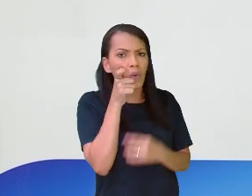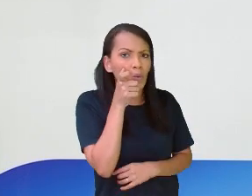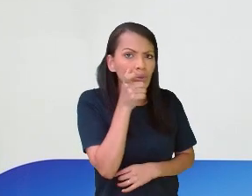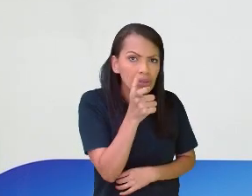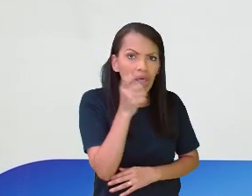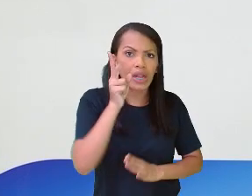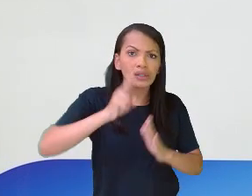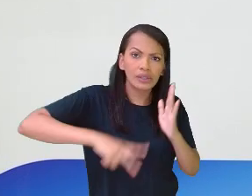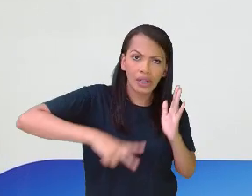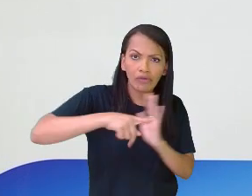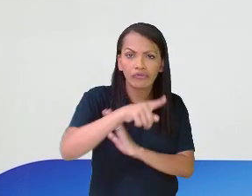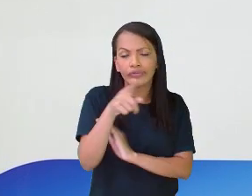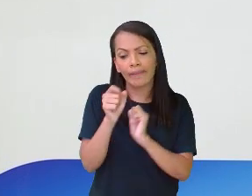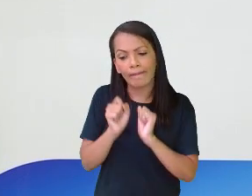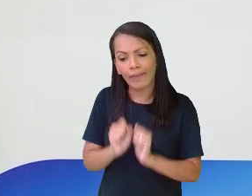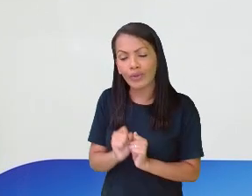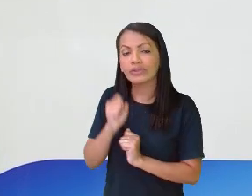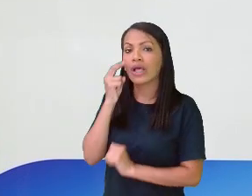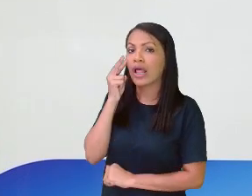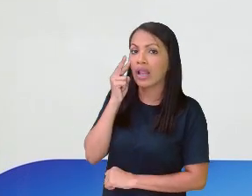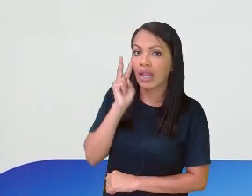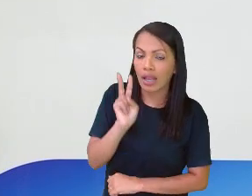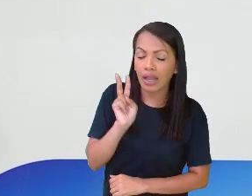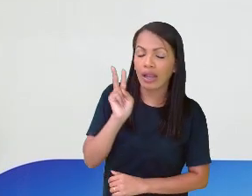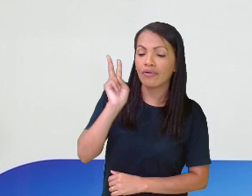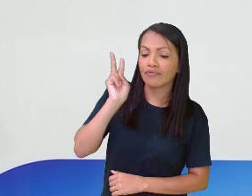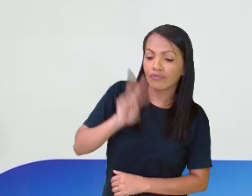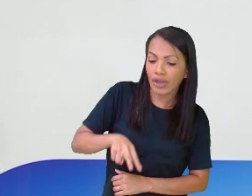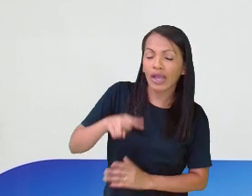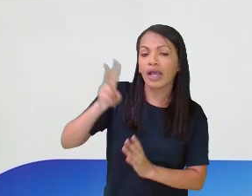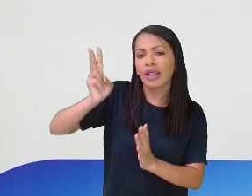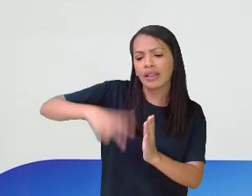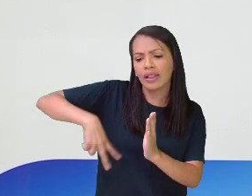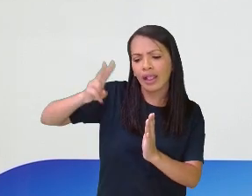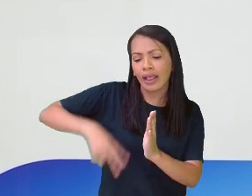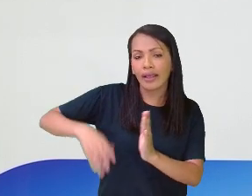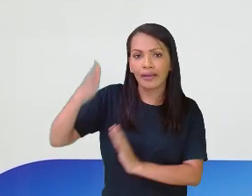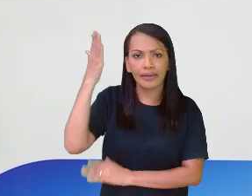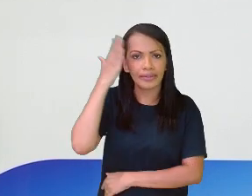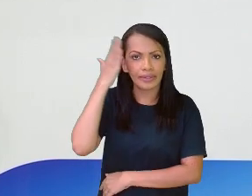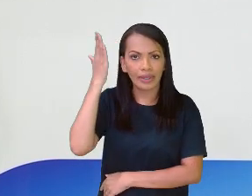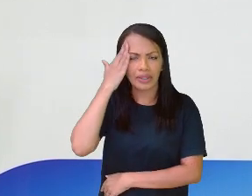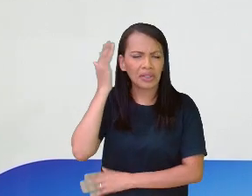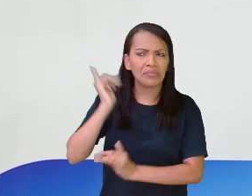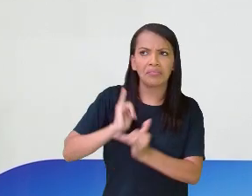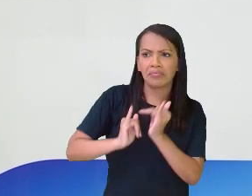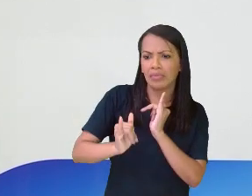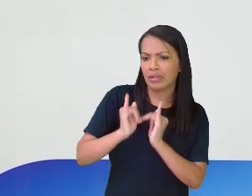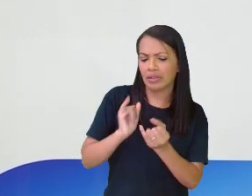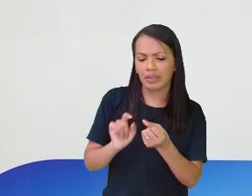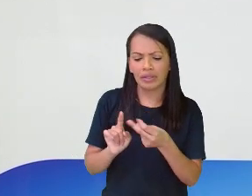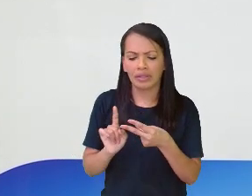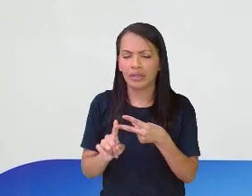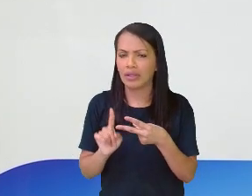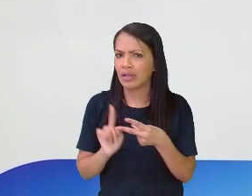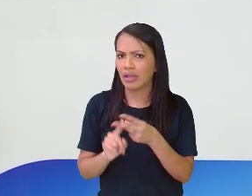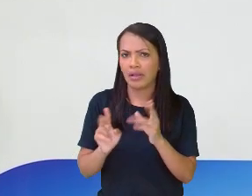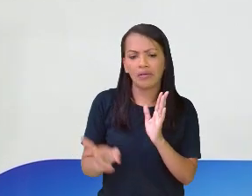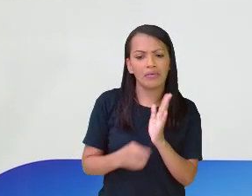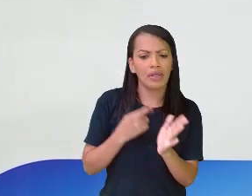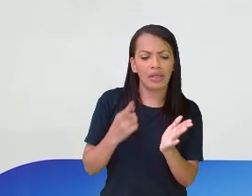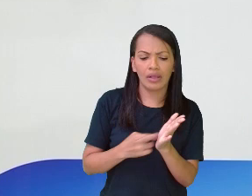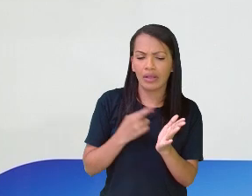possa ler e você possa compreender, seja na internet, num site, seja numa revista